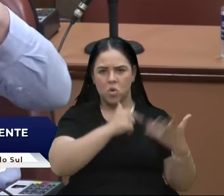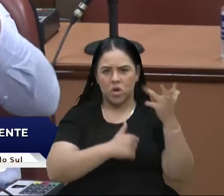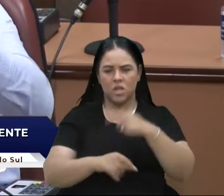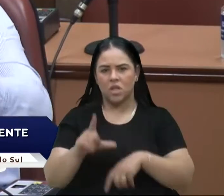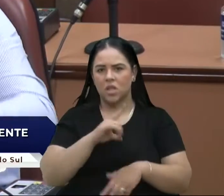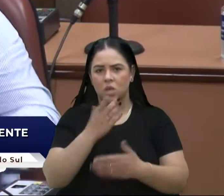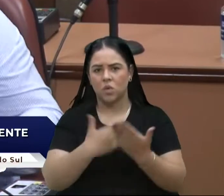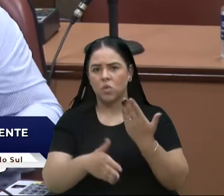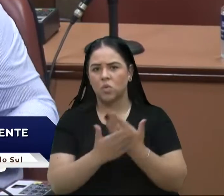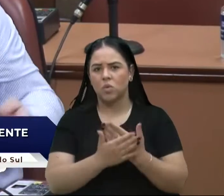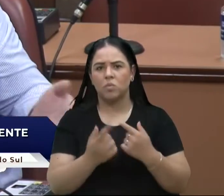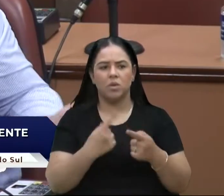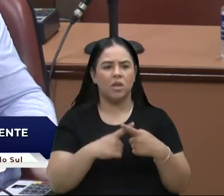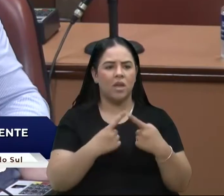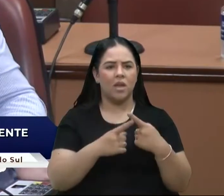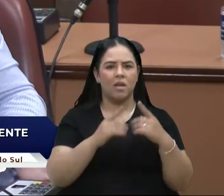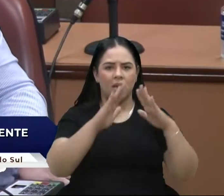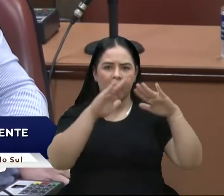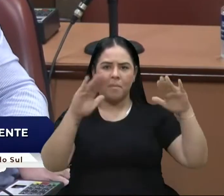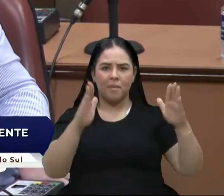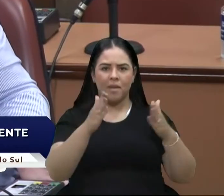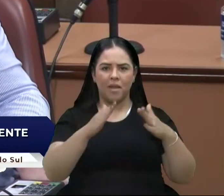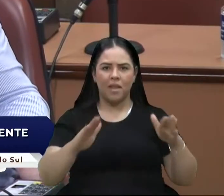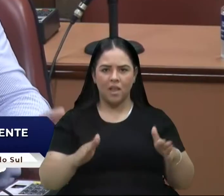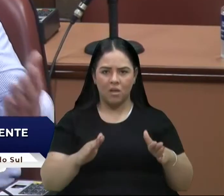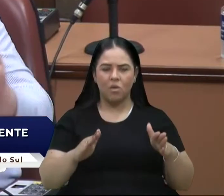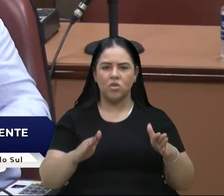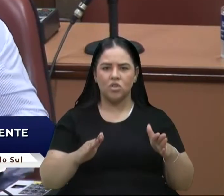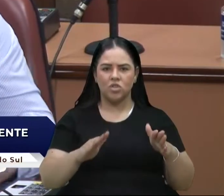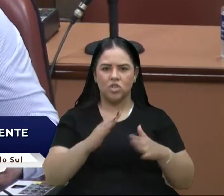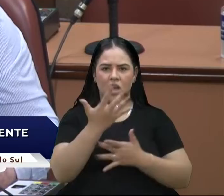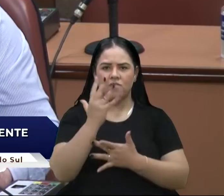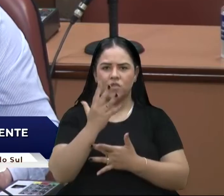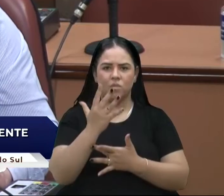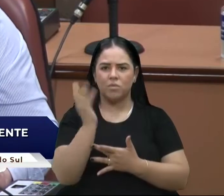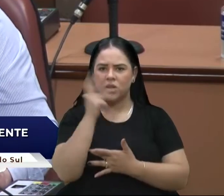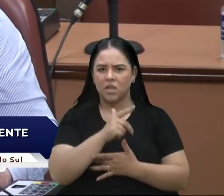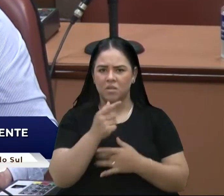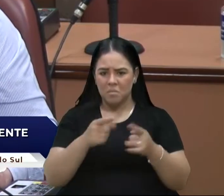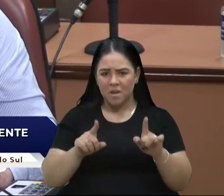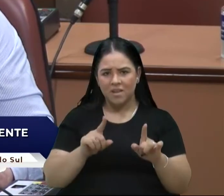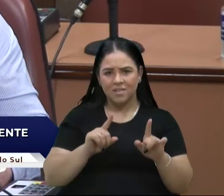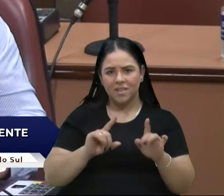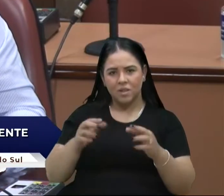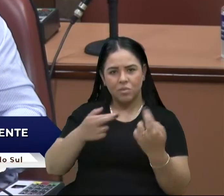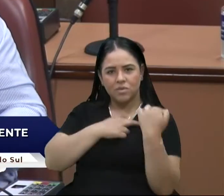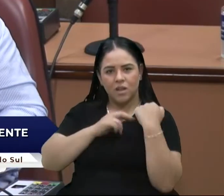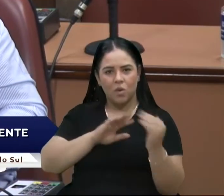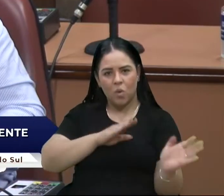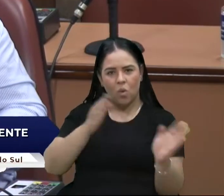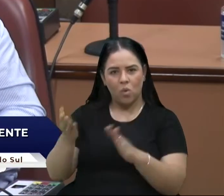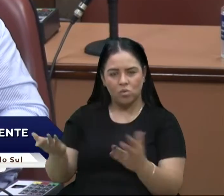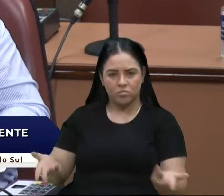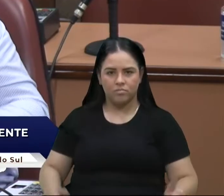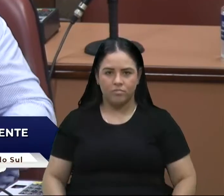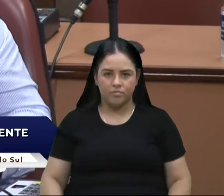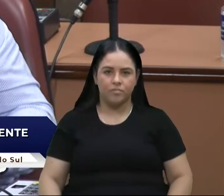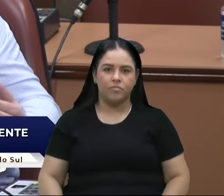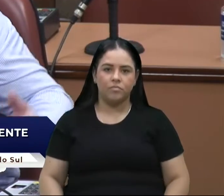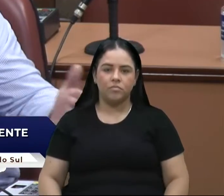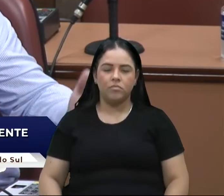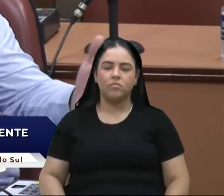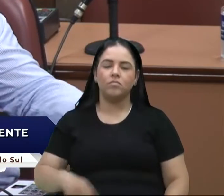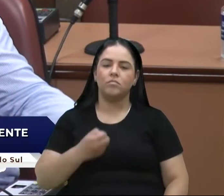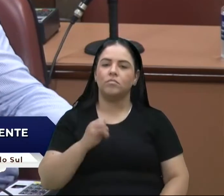plantada, porque o pinheiro é bonito, mas, claro, né, joga a responsabilidade para outros. Então, a partir do momento em que não